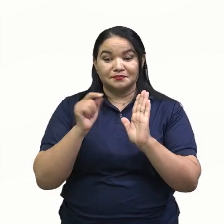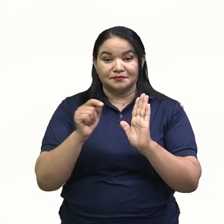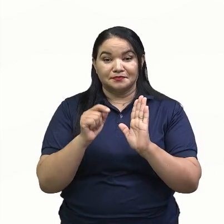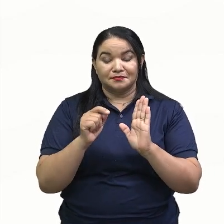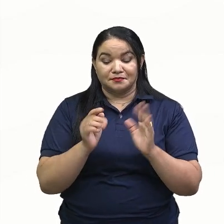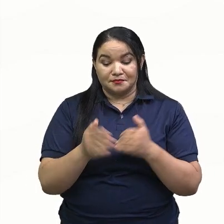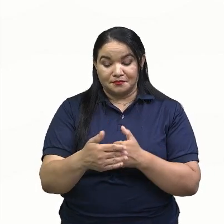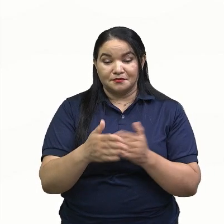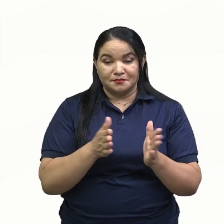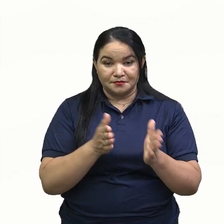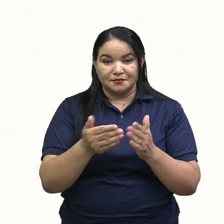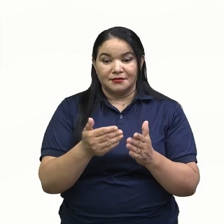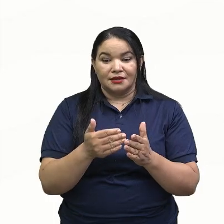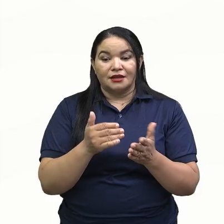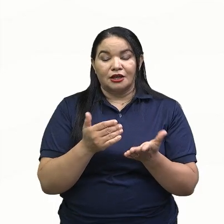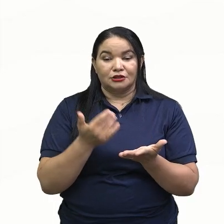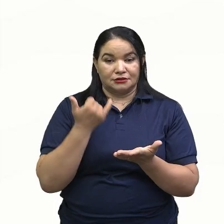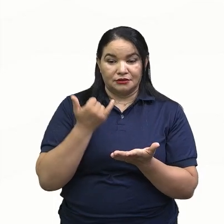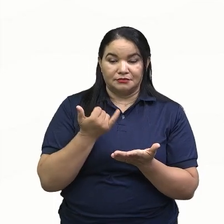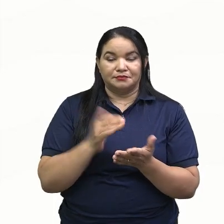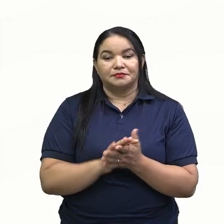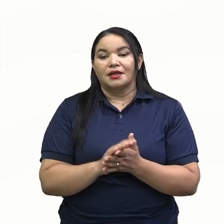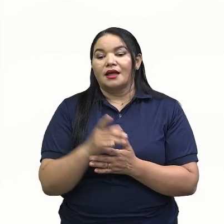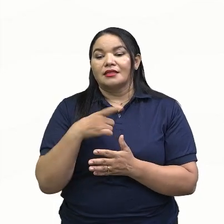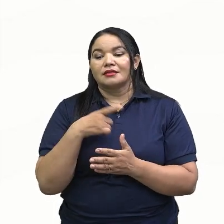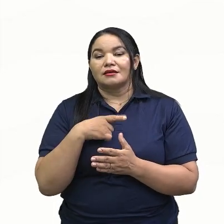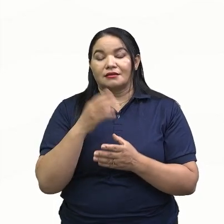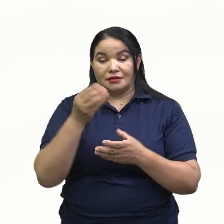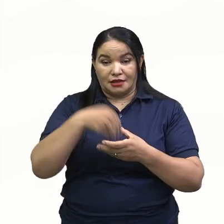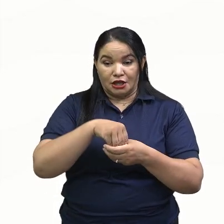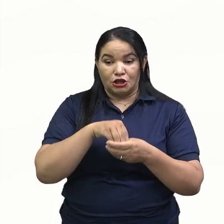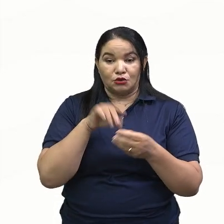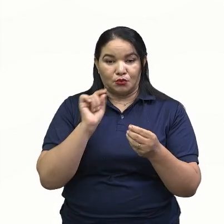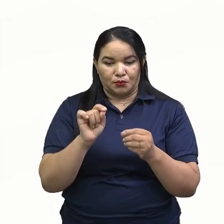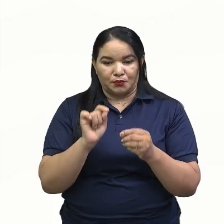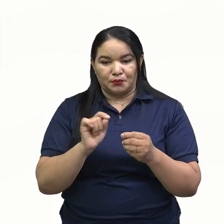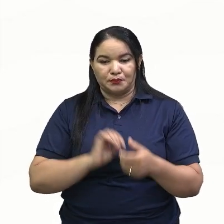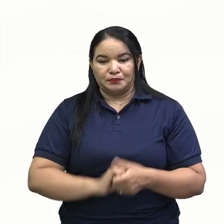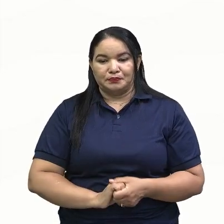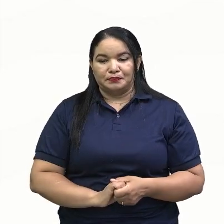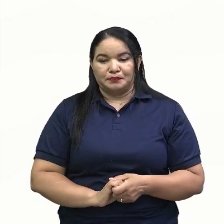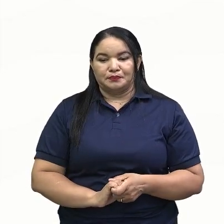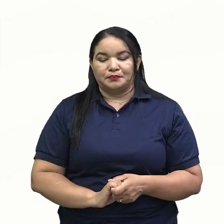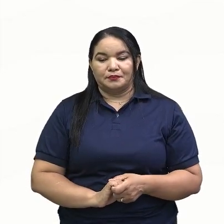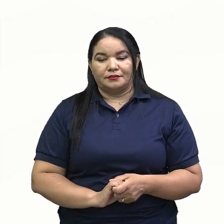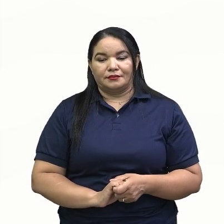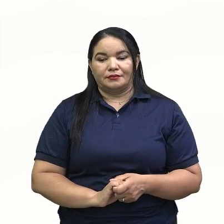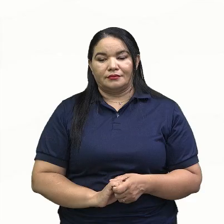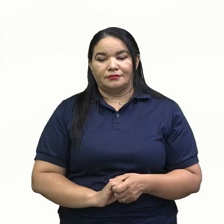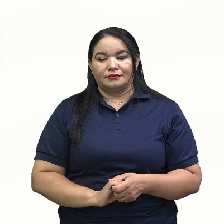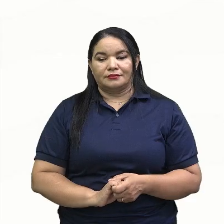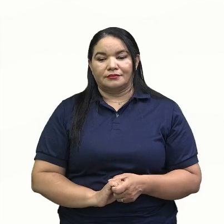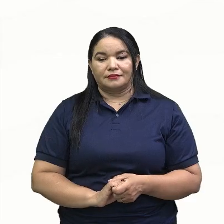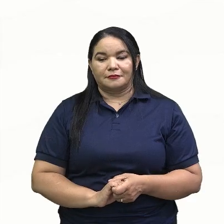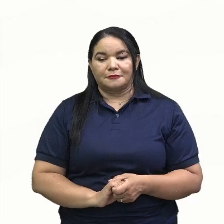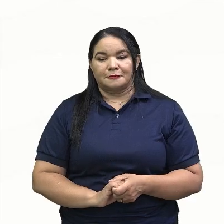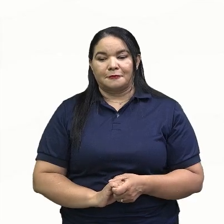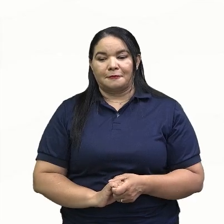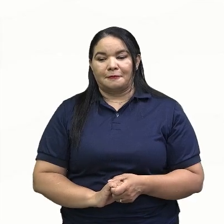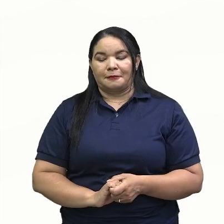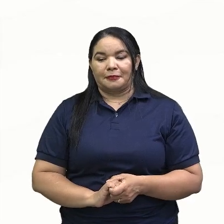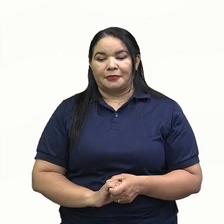bateria. Na bateria, nós temos o quê? Na bateria, você tem